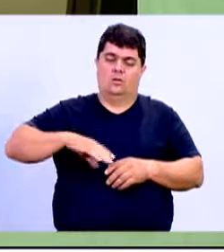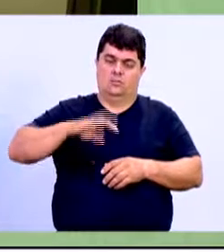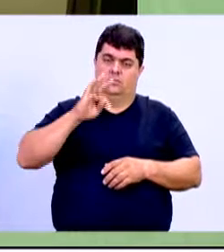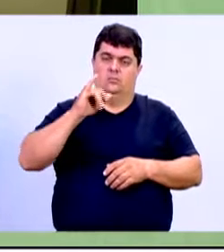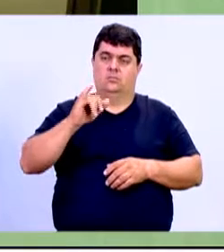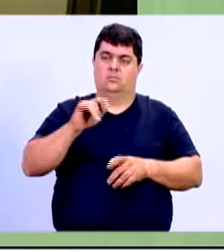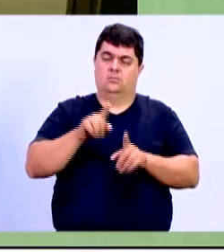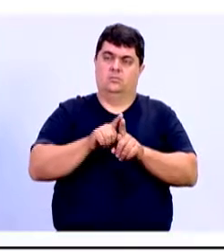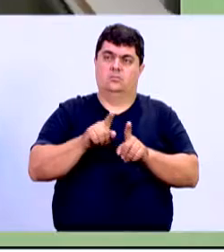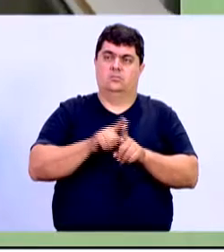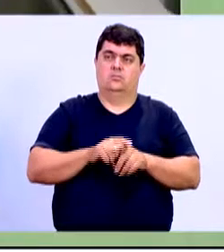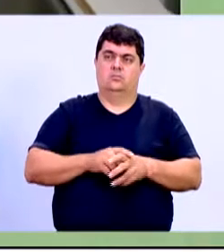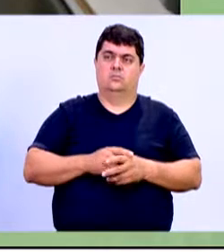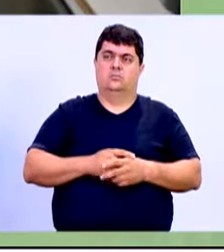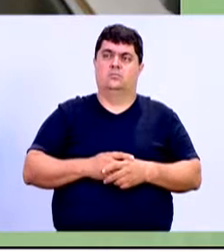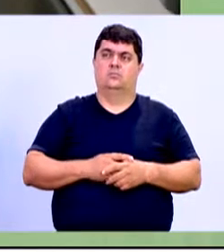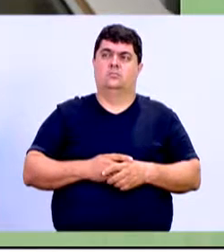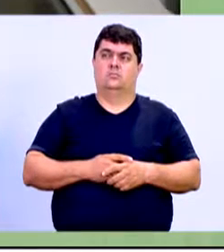certo?